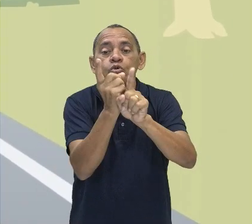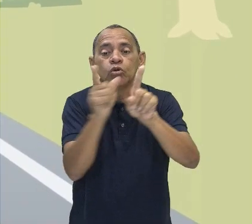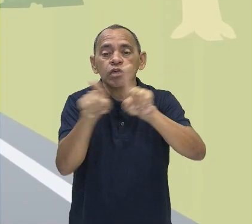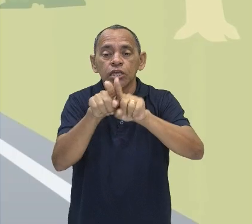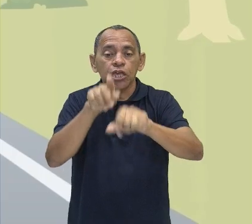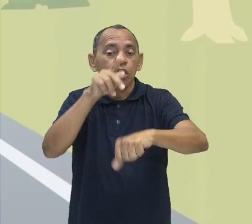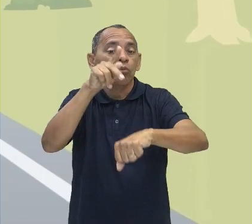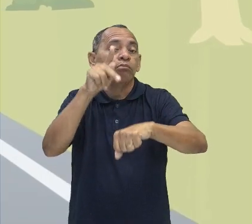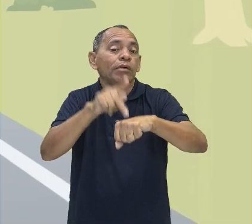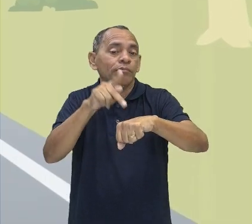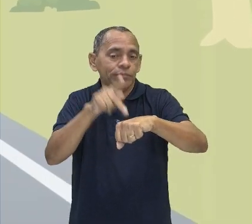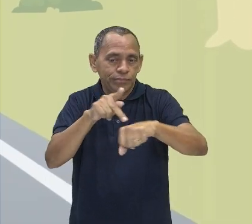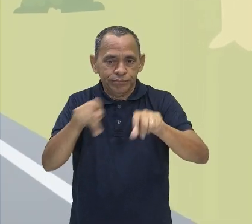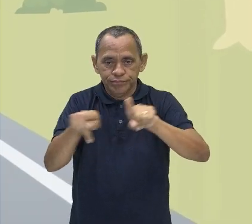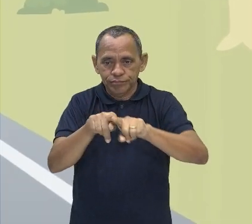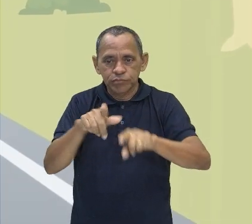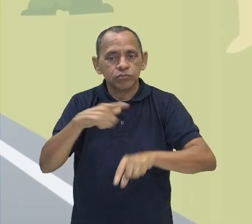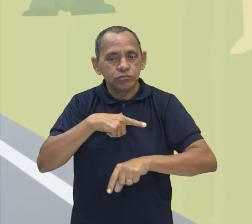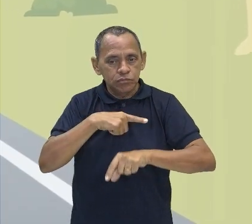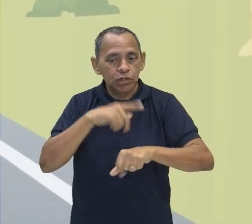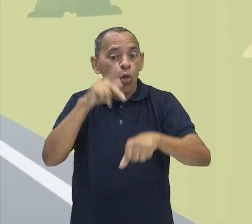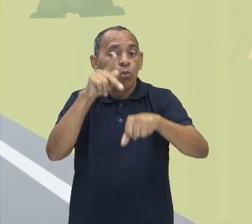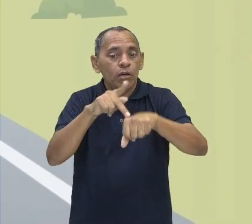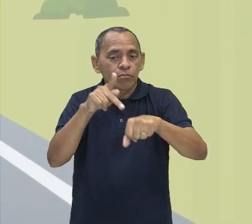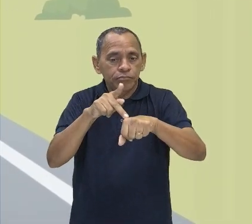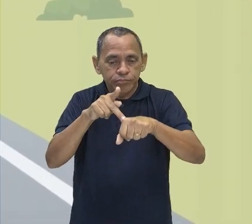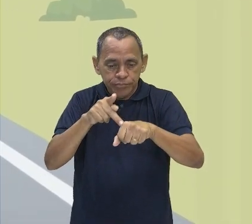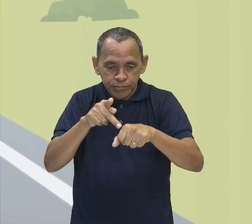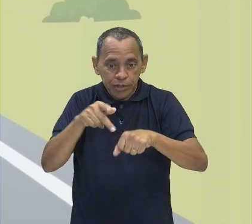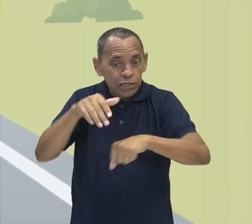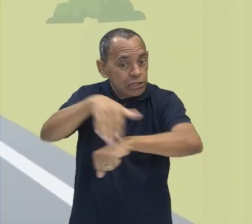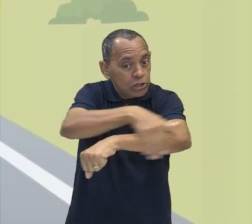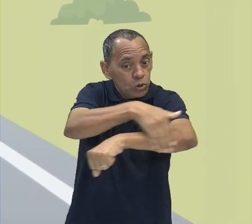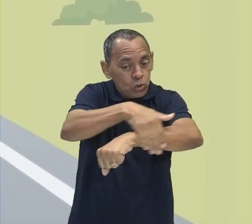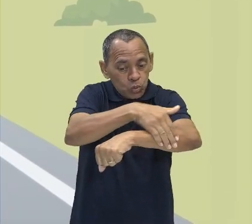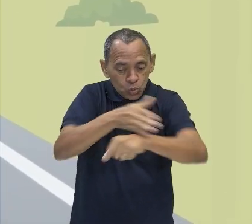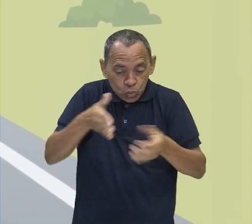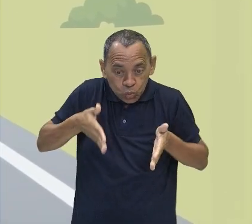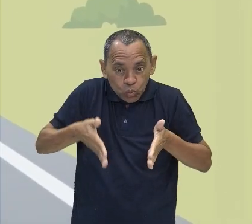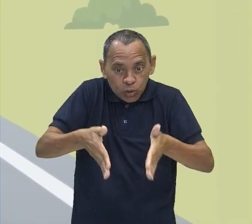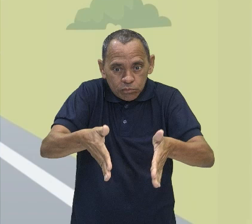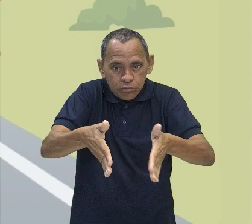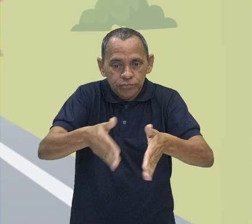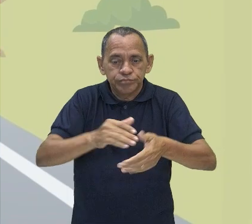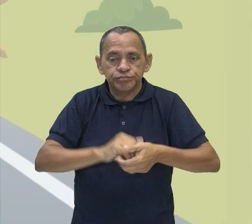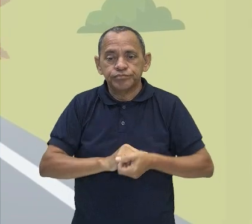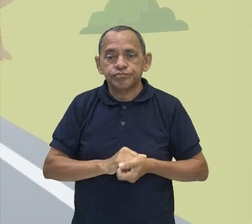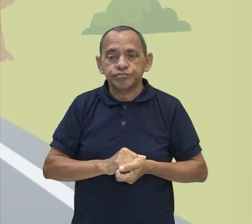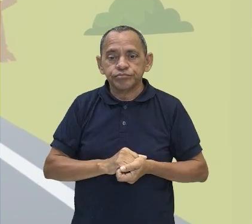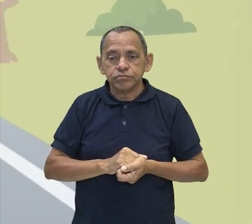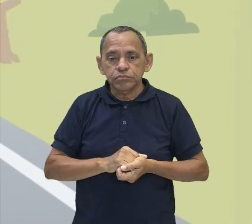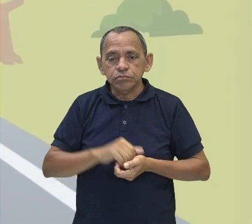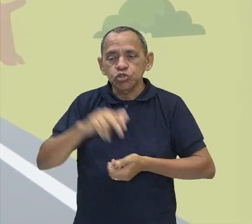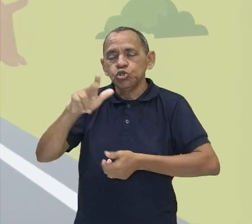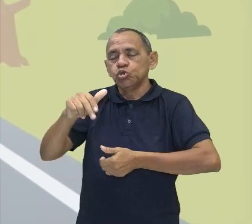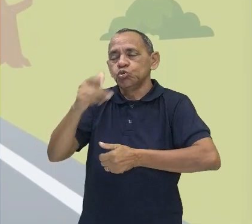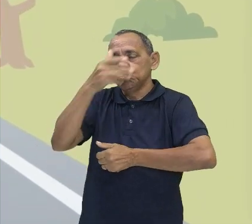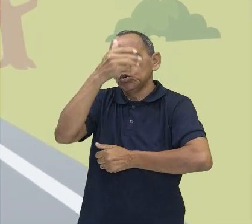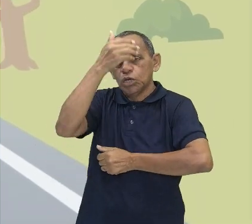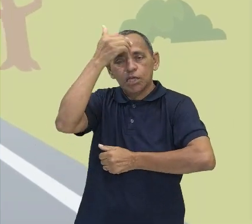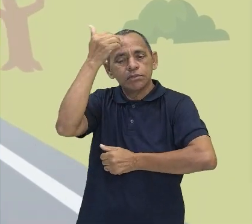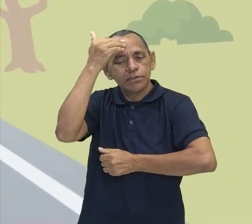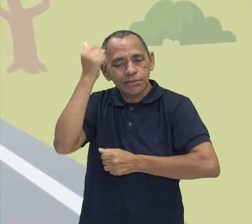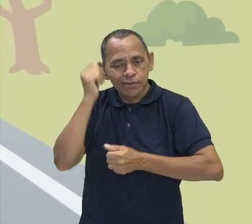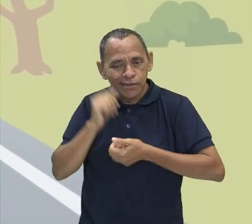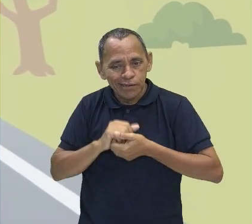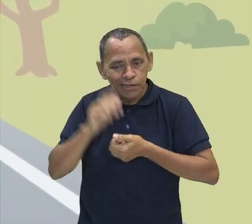caminho. Tinha uma pedra. No meio do caminho tinha uma pedra. Nunca me esquecerei desse